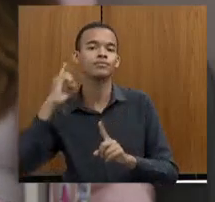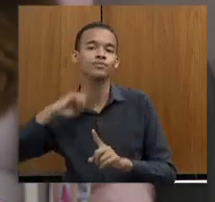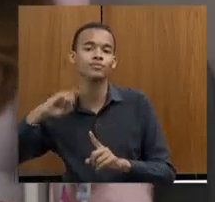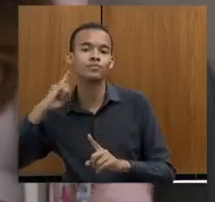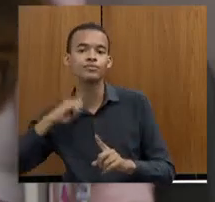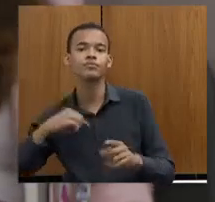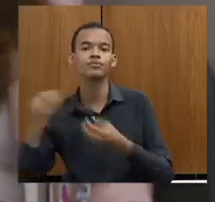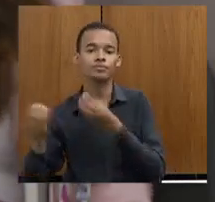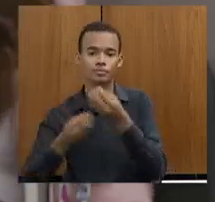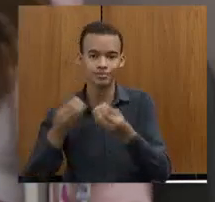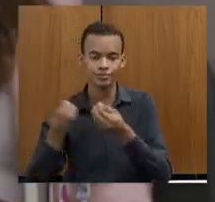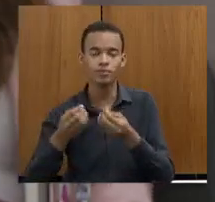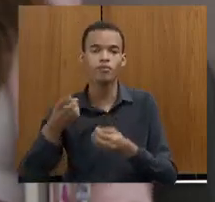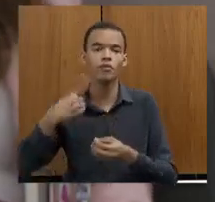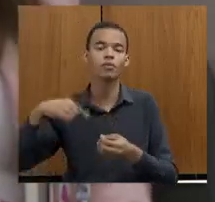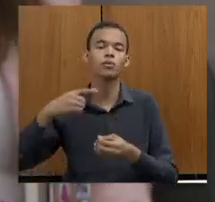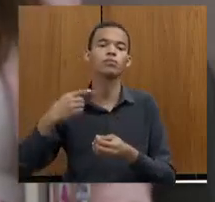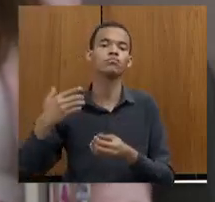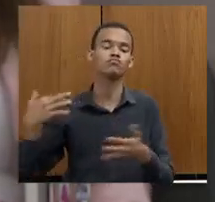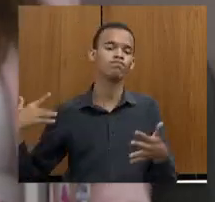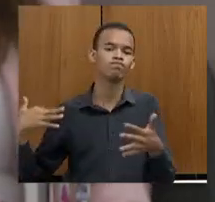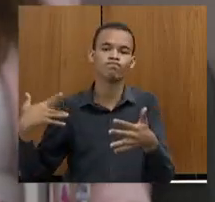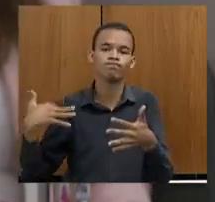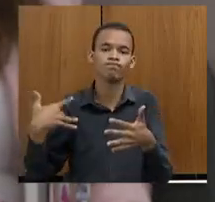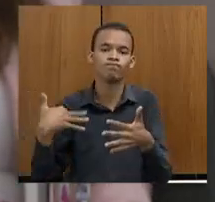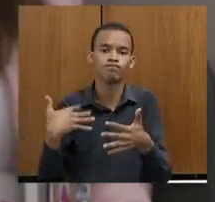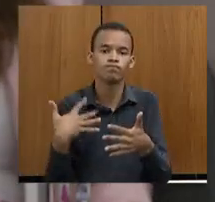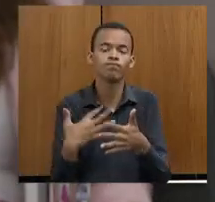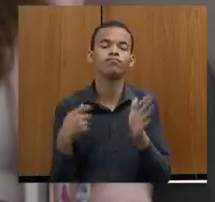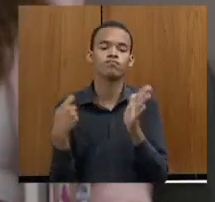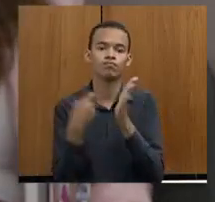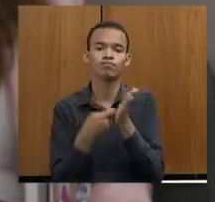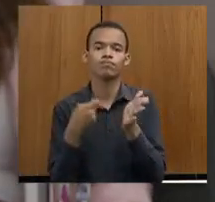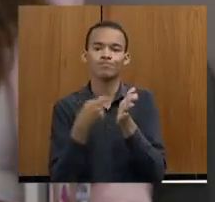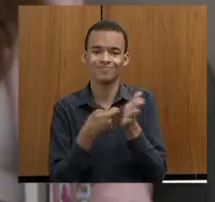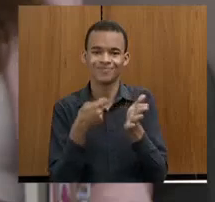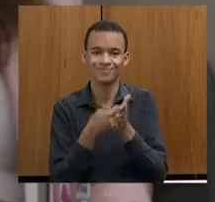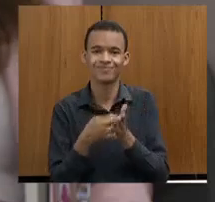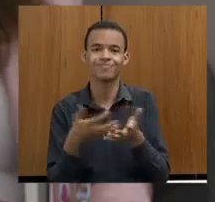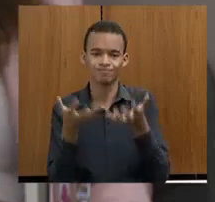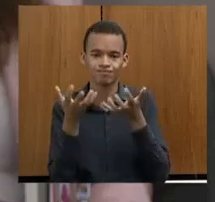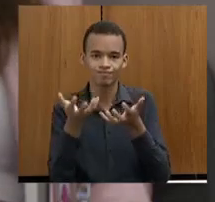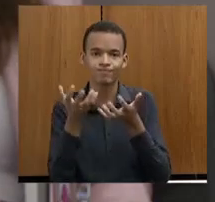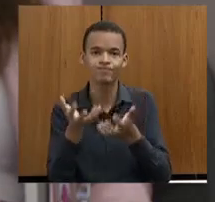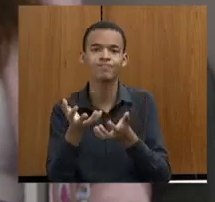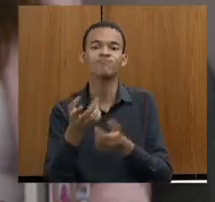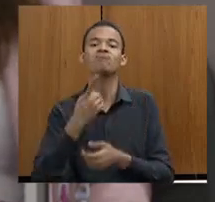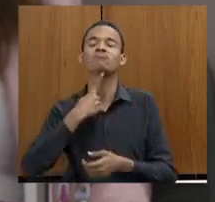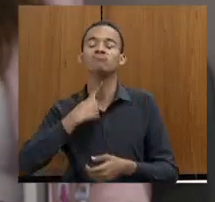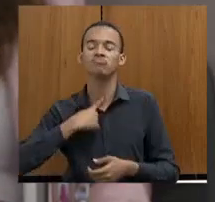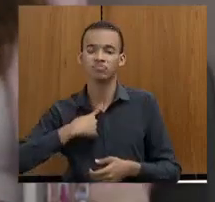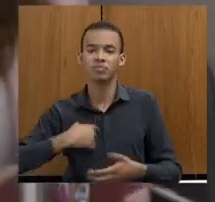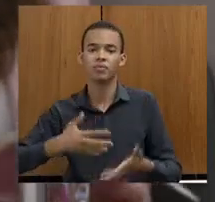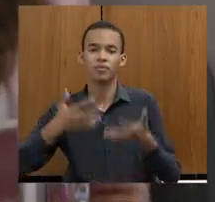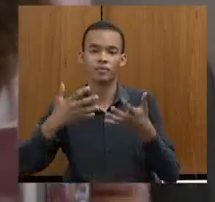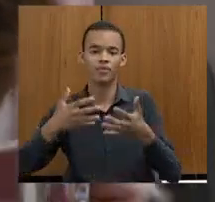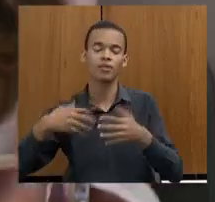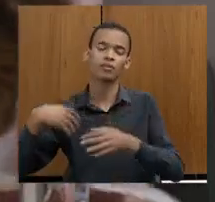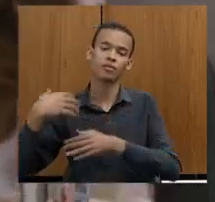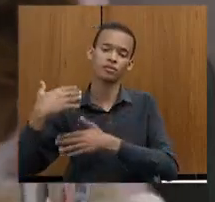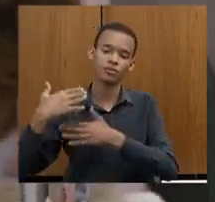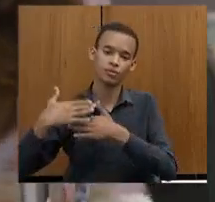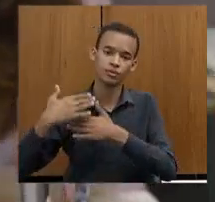defende desde o começo é isso que nós queremos desde o começo e é o nosso maior desejo para o ciclo